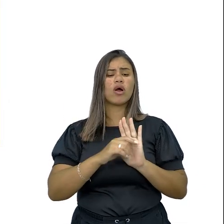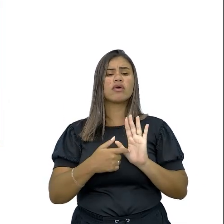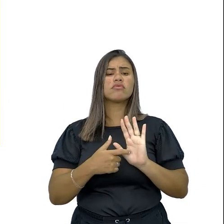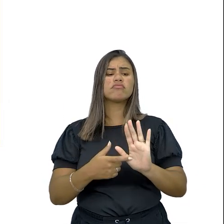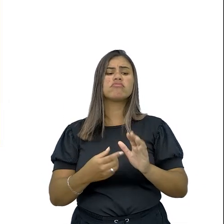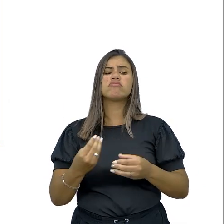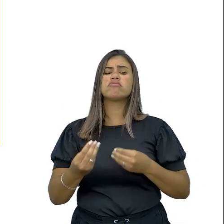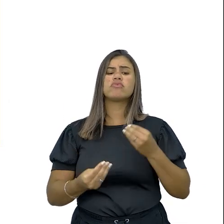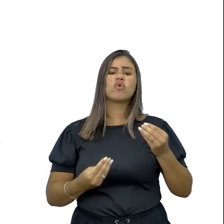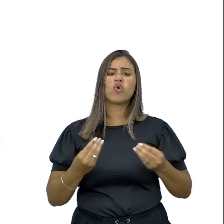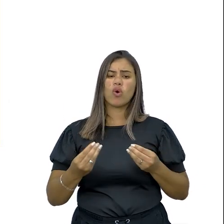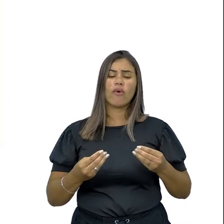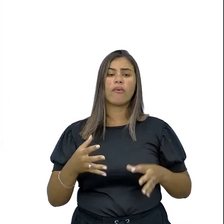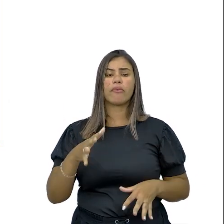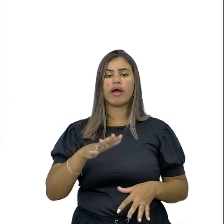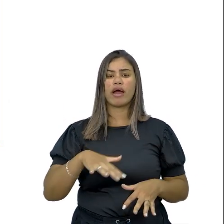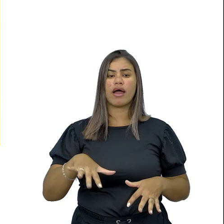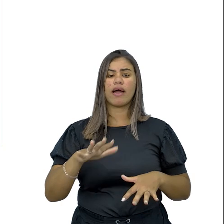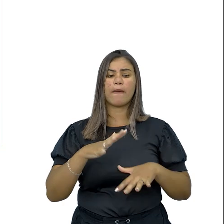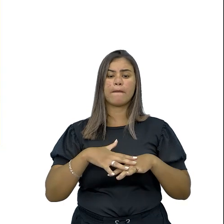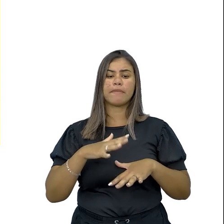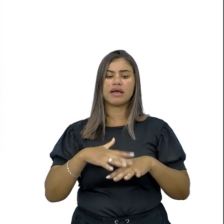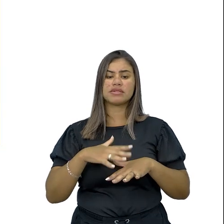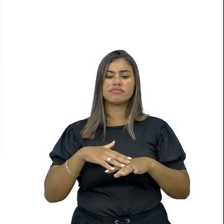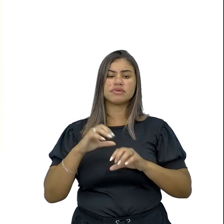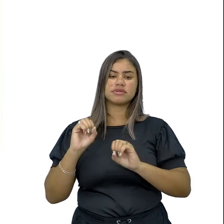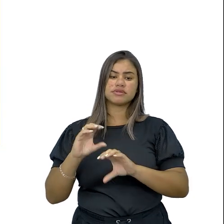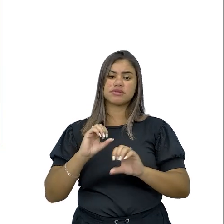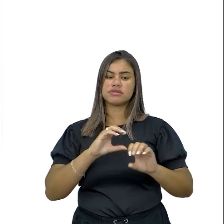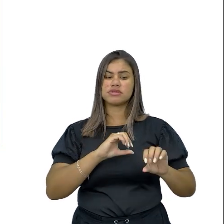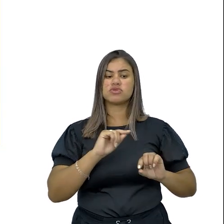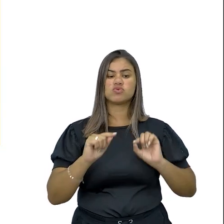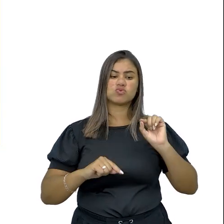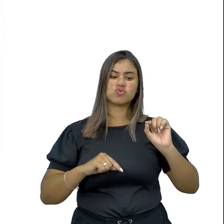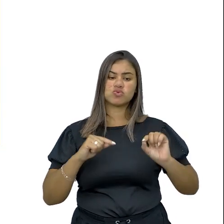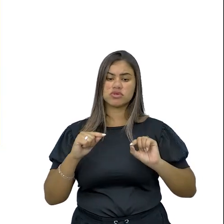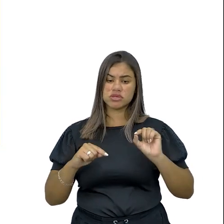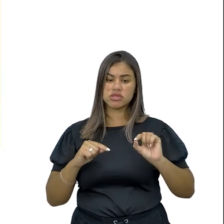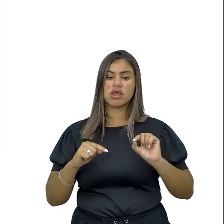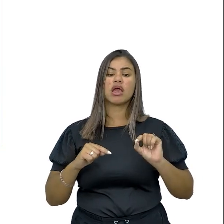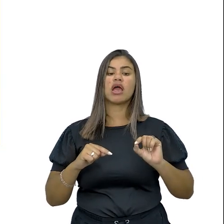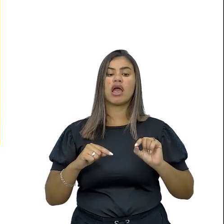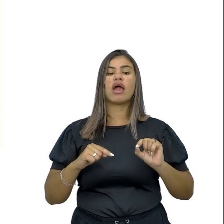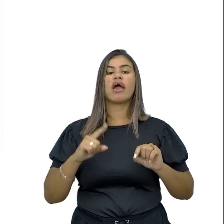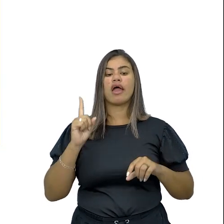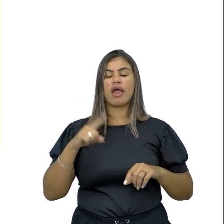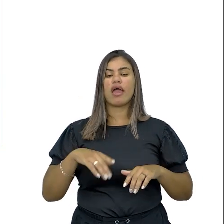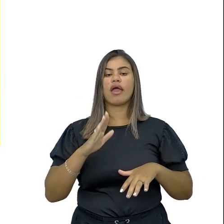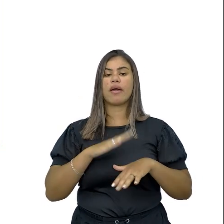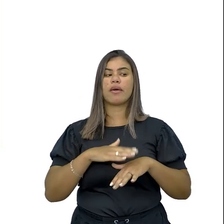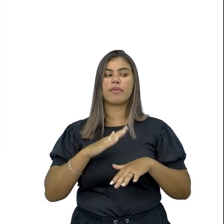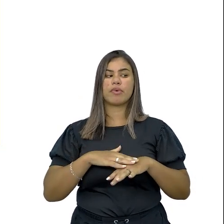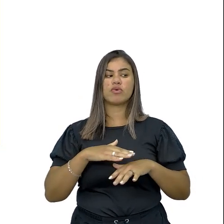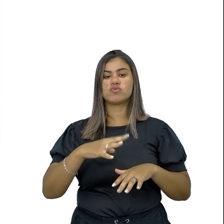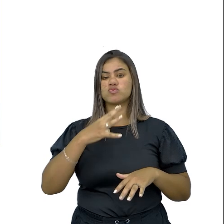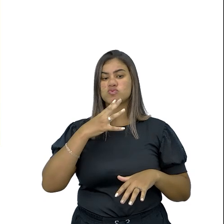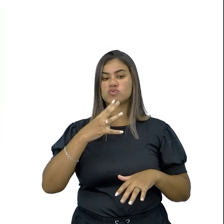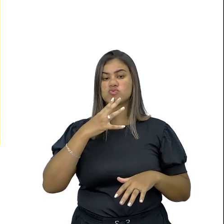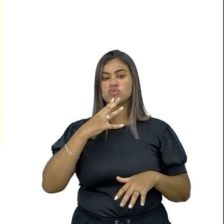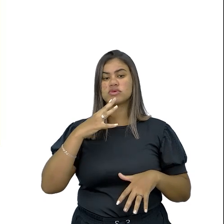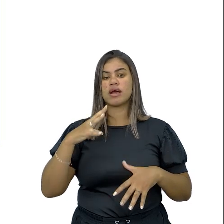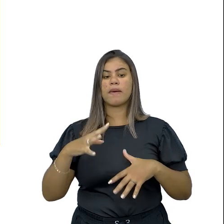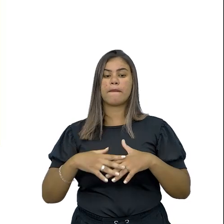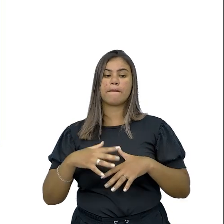de matemática no ensino fundamental centra-se na aplicação prática do conhecimento matemático, na